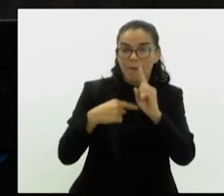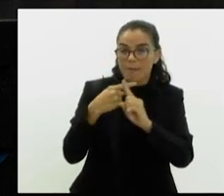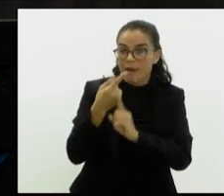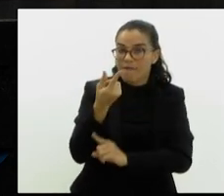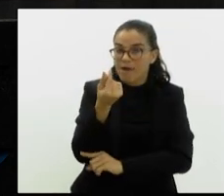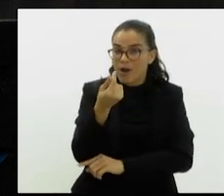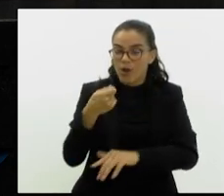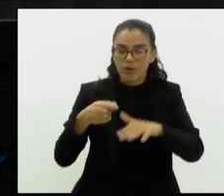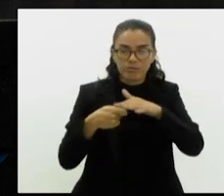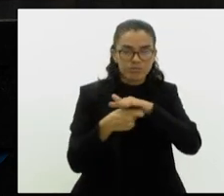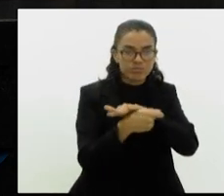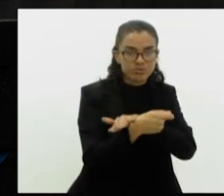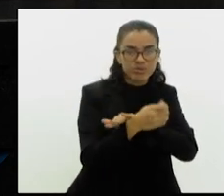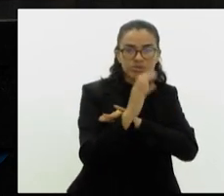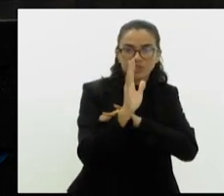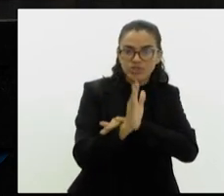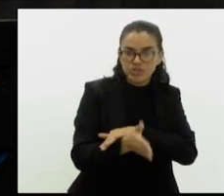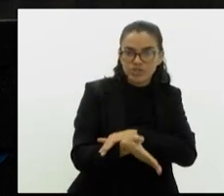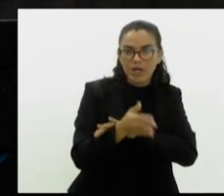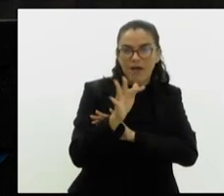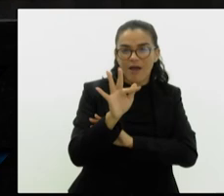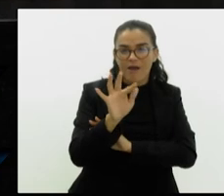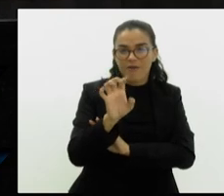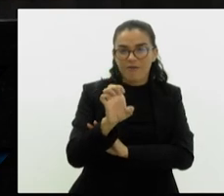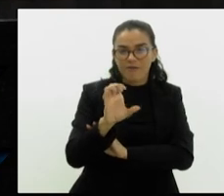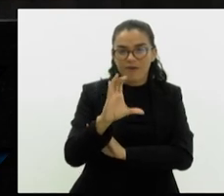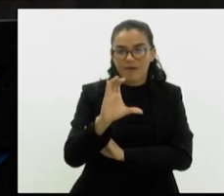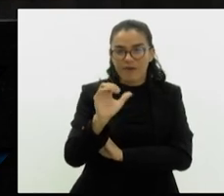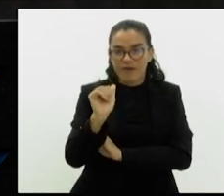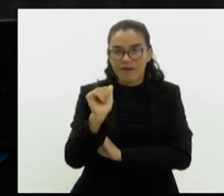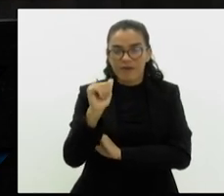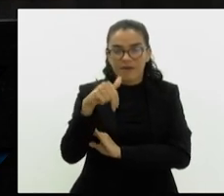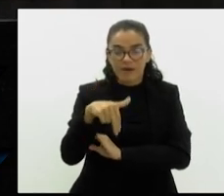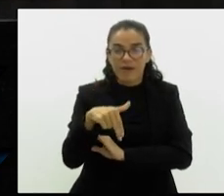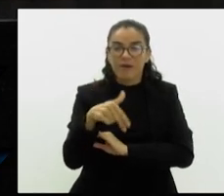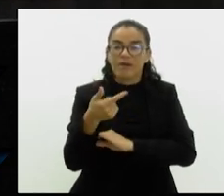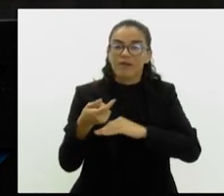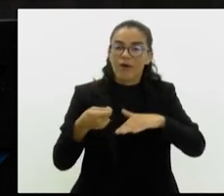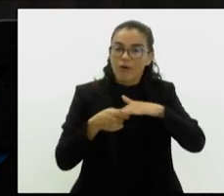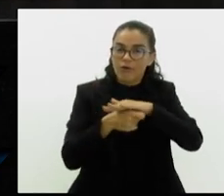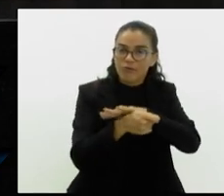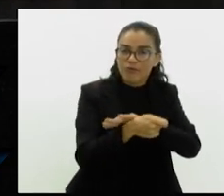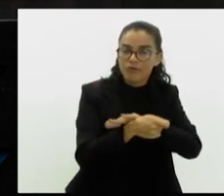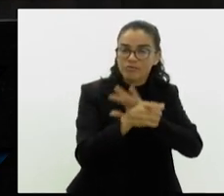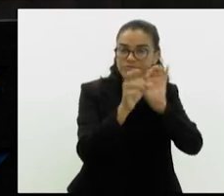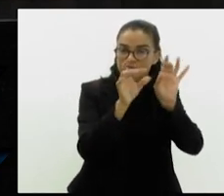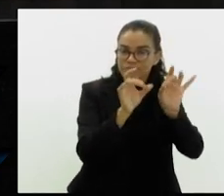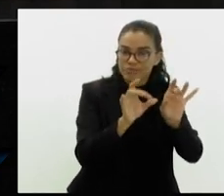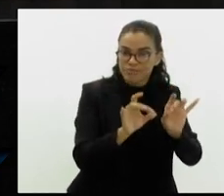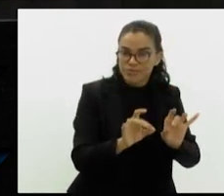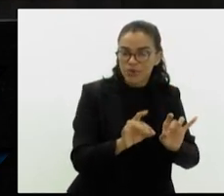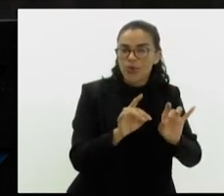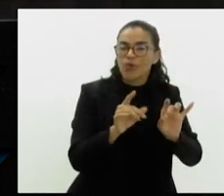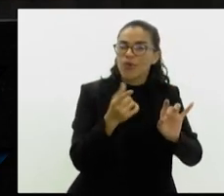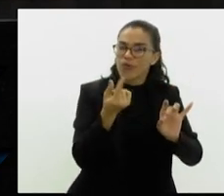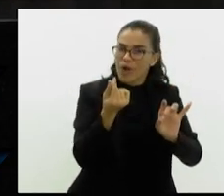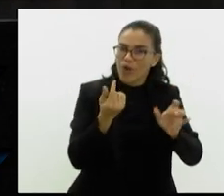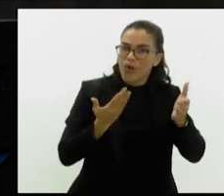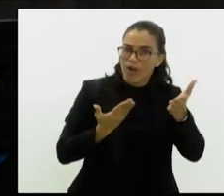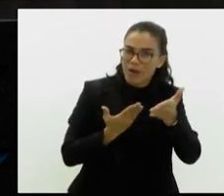investimento já passou pelo fecan que é o fundo Estadual do meio ambiente o valor foi